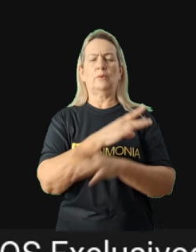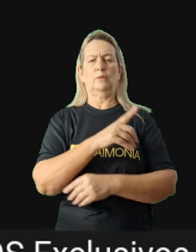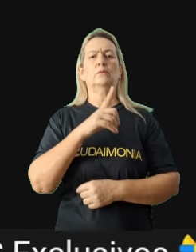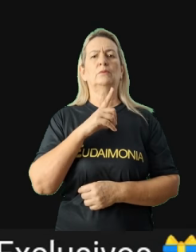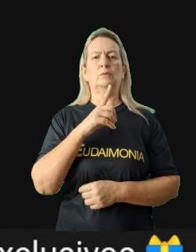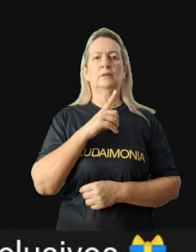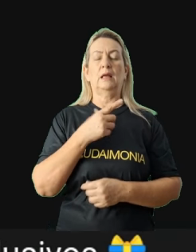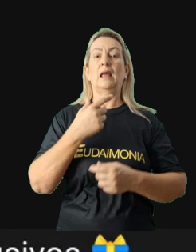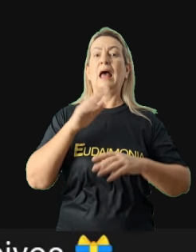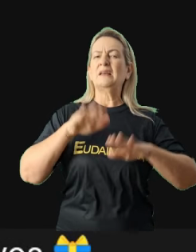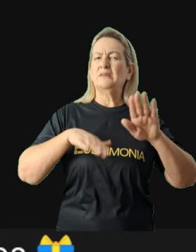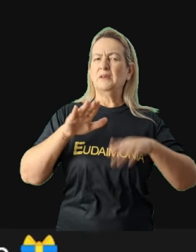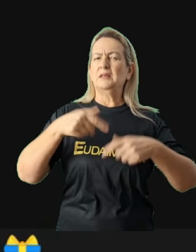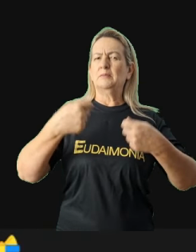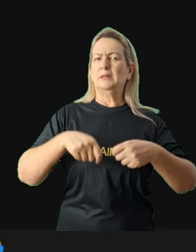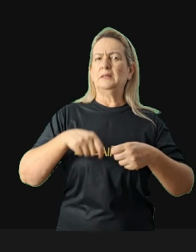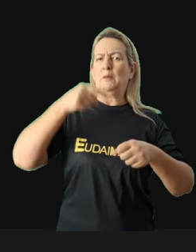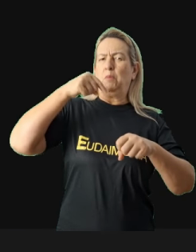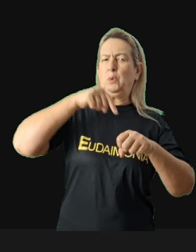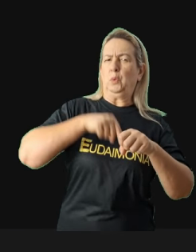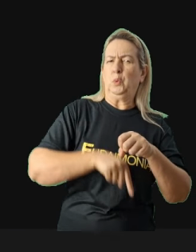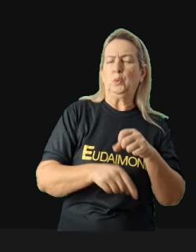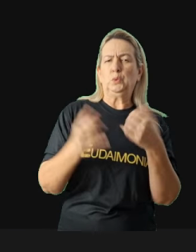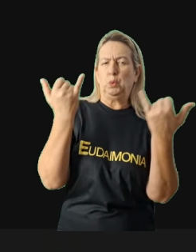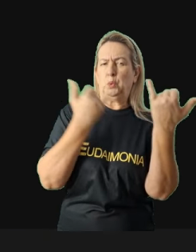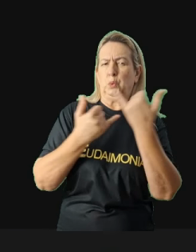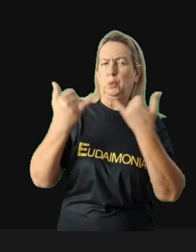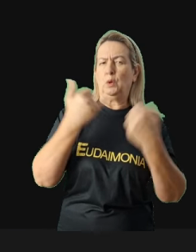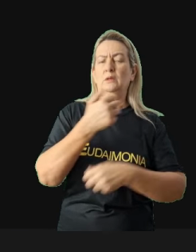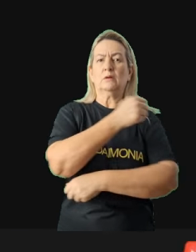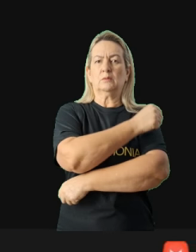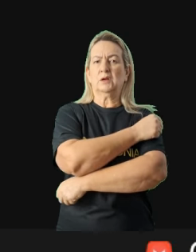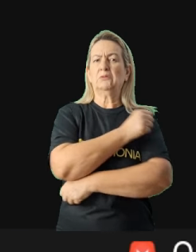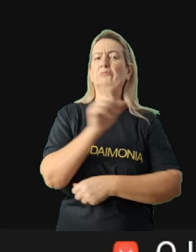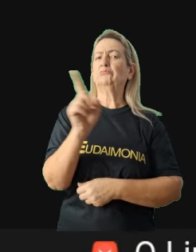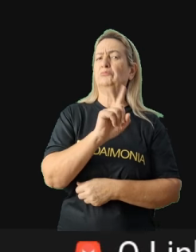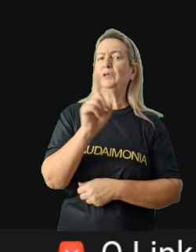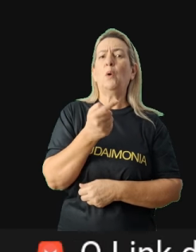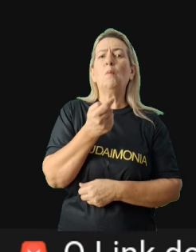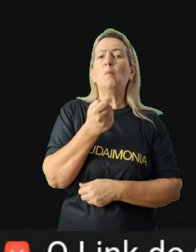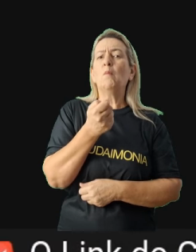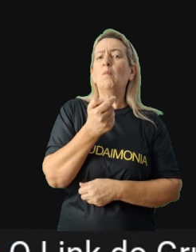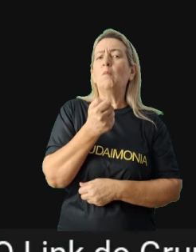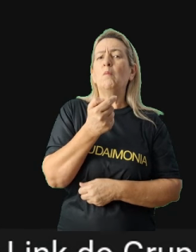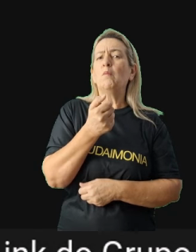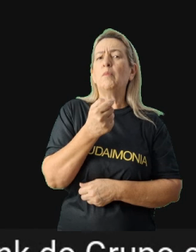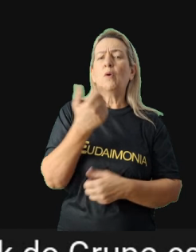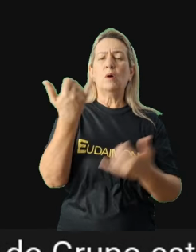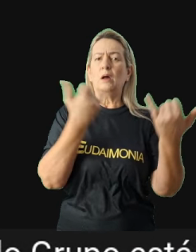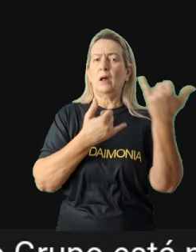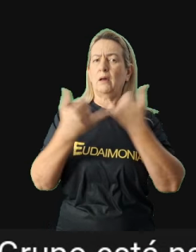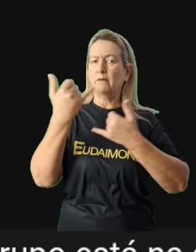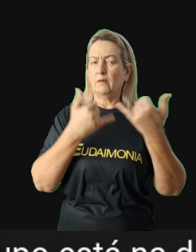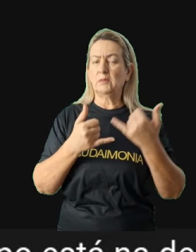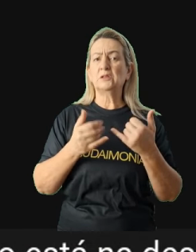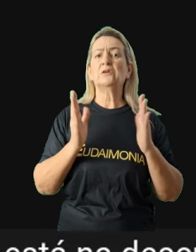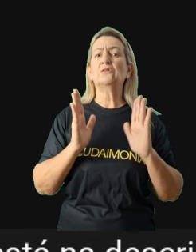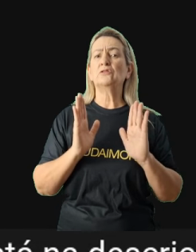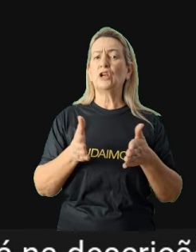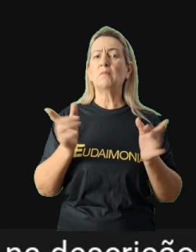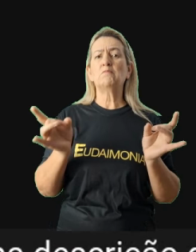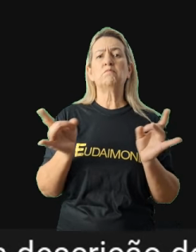assim, às vezes a gente pensa que precisa saber o mundo de informação, mas poucas informações já te permitem uma personalização. E